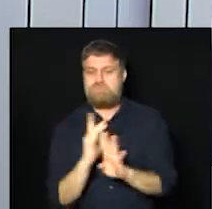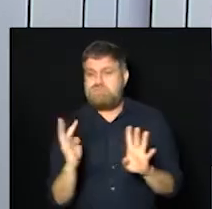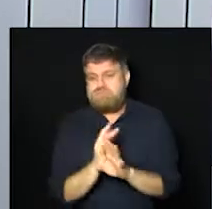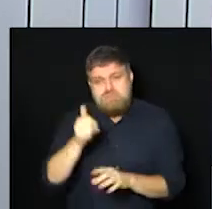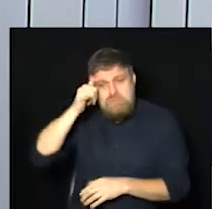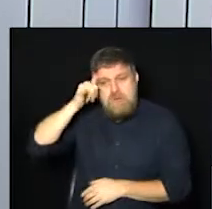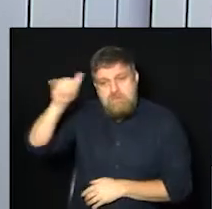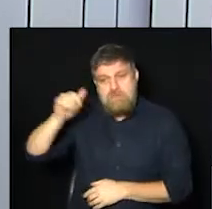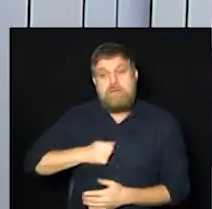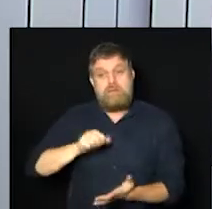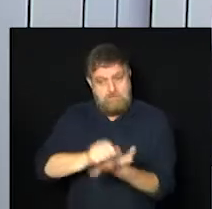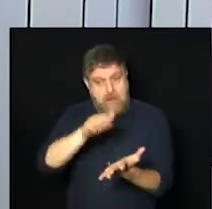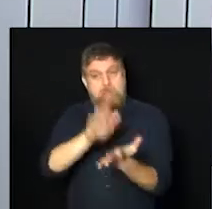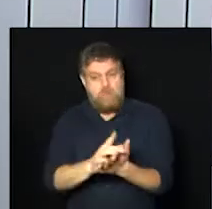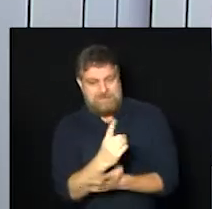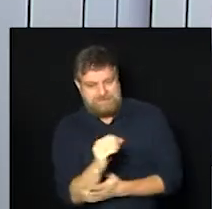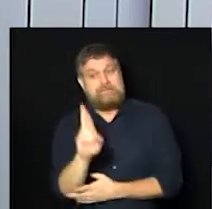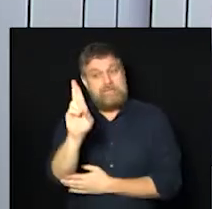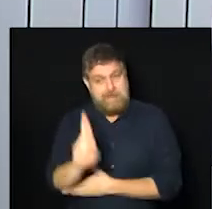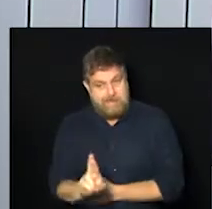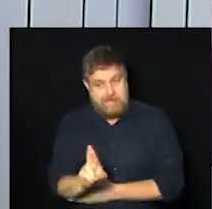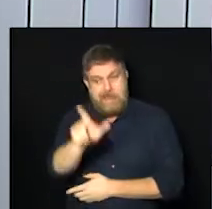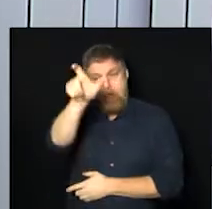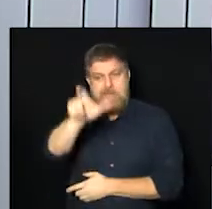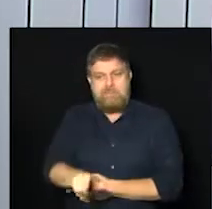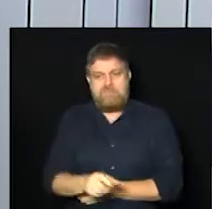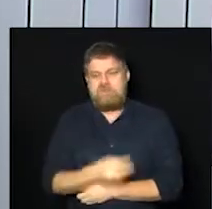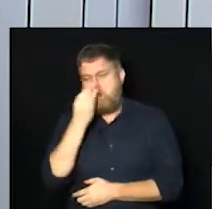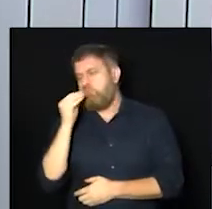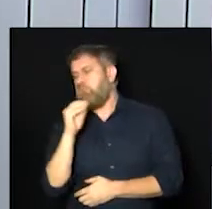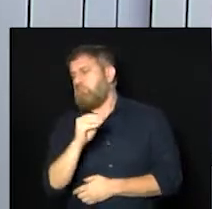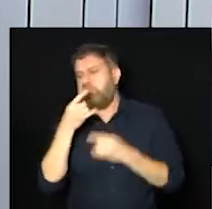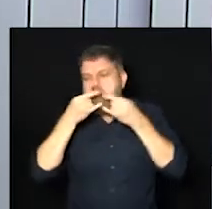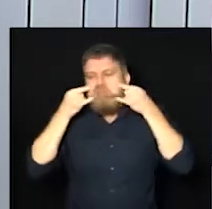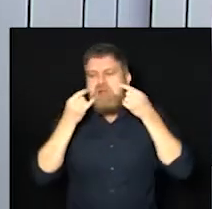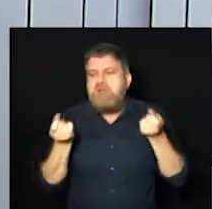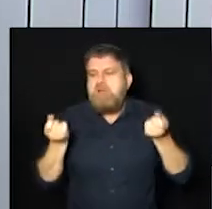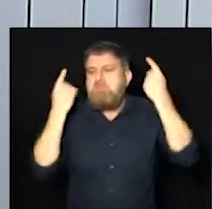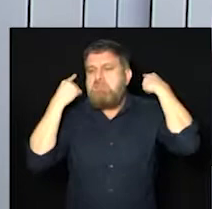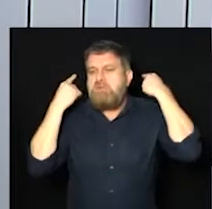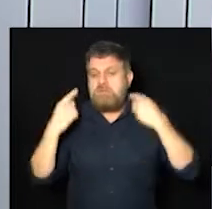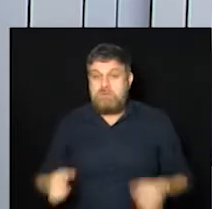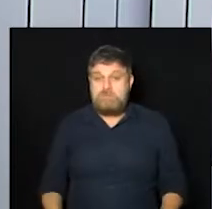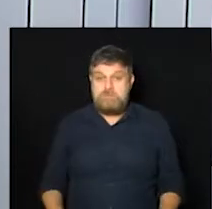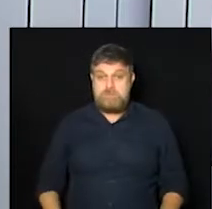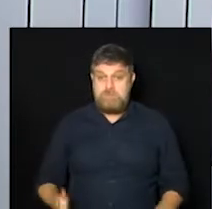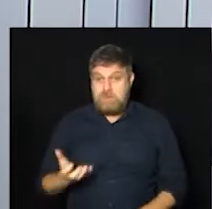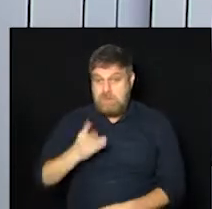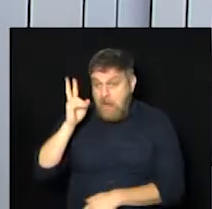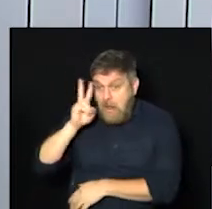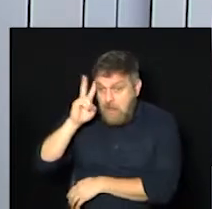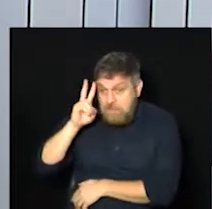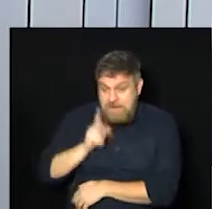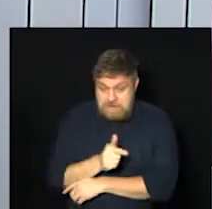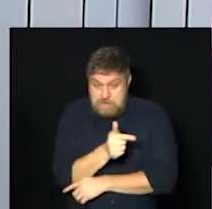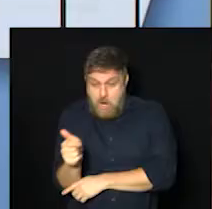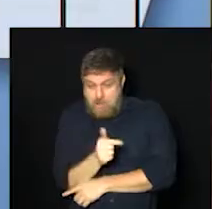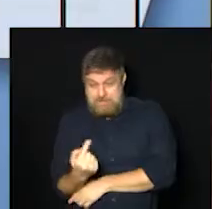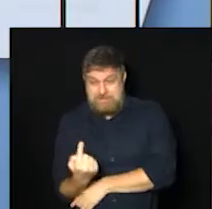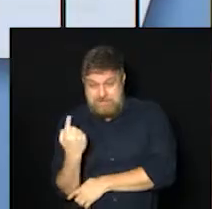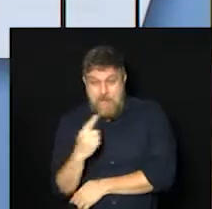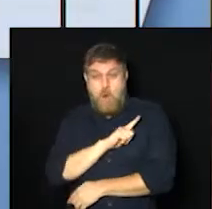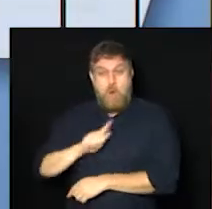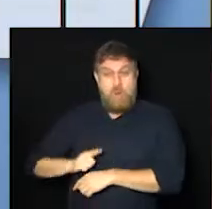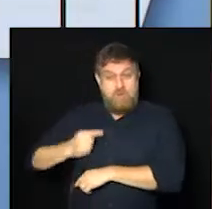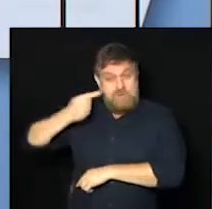agora, então, essa multa de R$100 para quem desrespeitar e não utilizar máscara. Lembrando, Gabriel, que já há algumas semanas o governo do estado